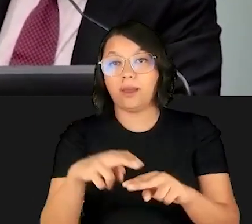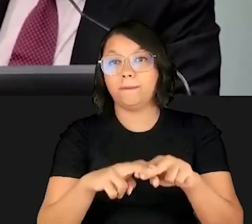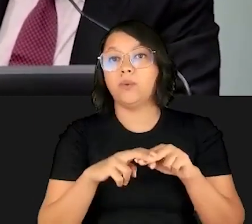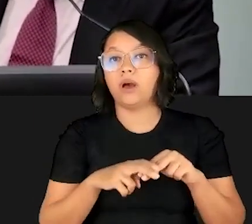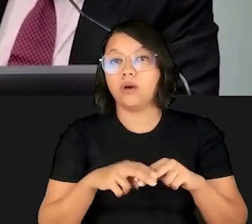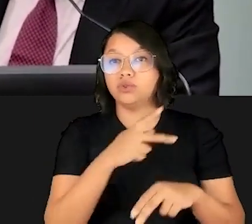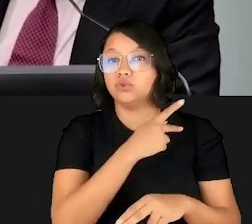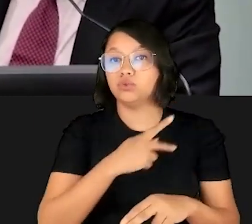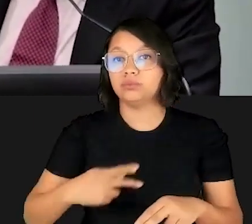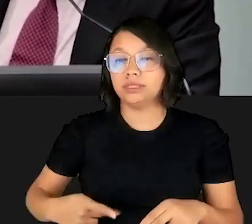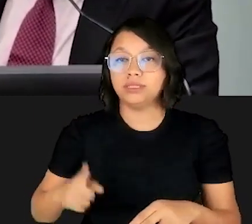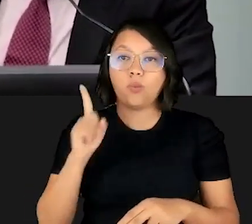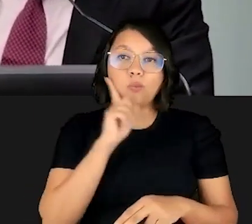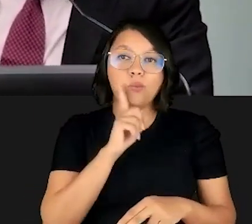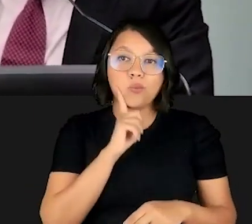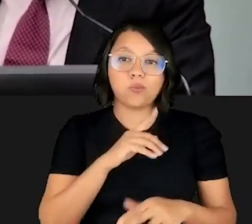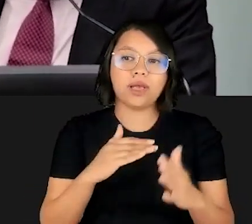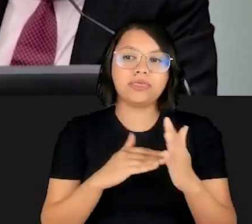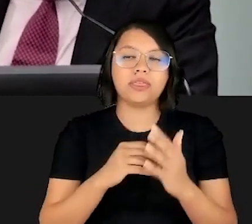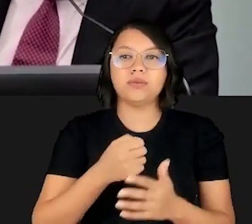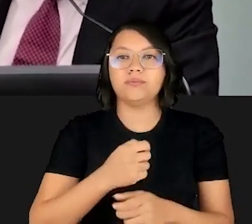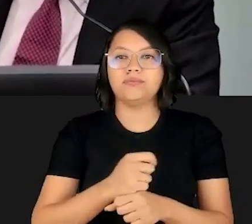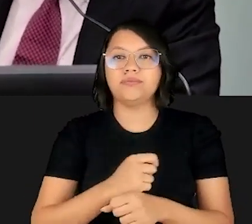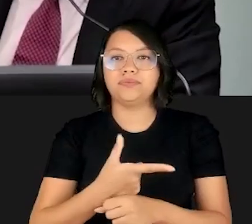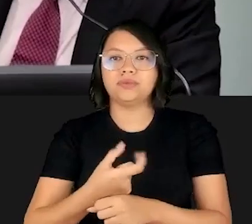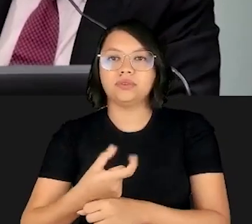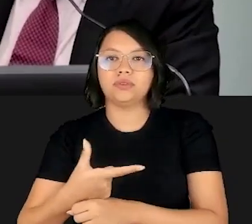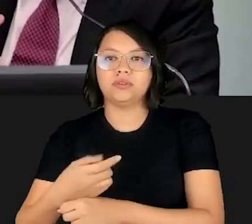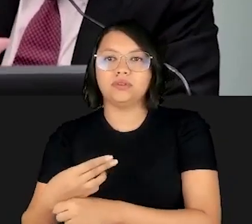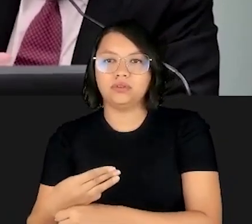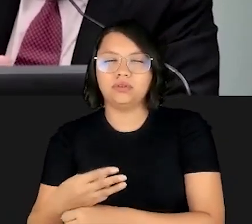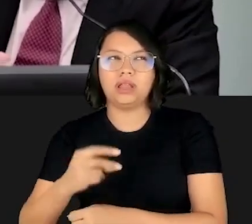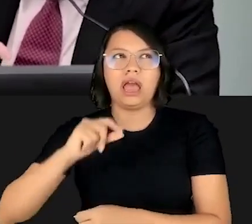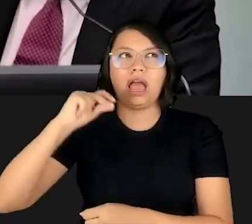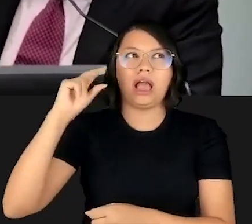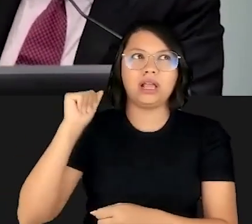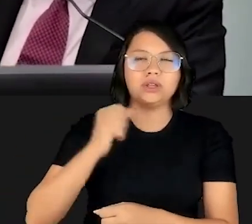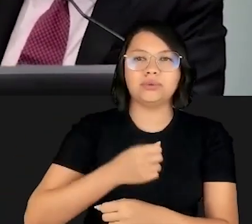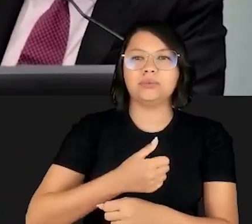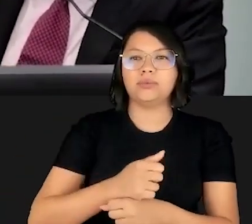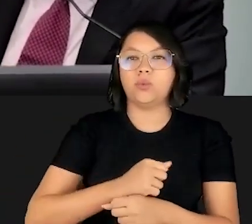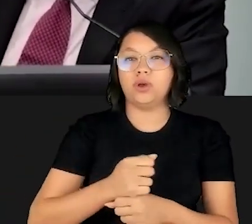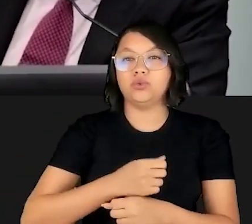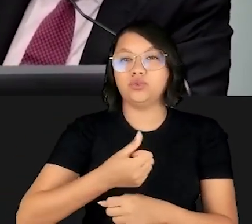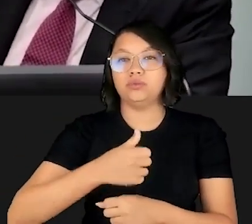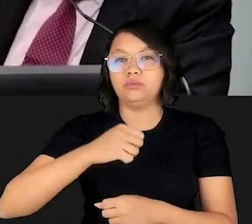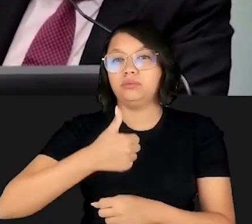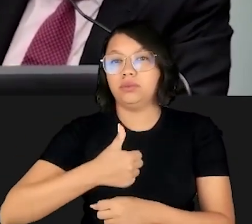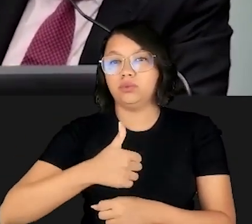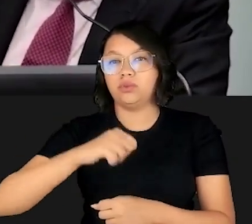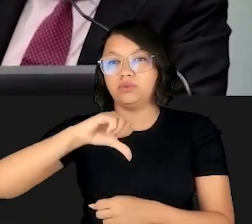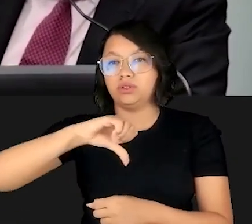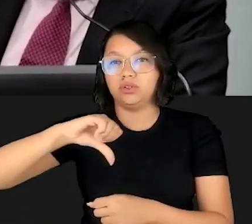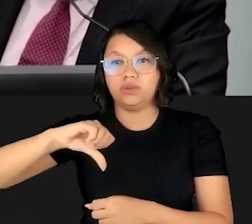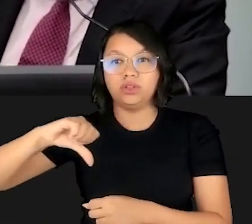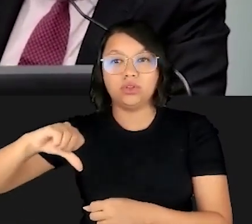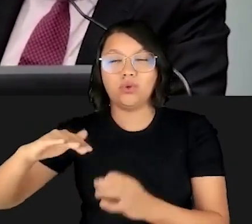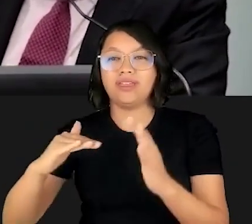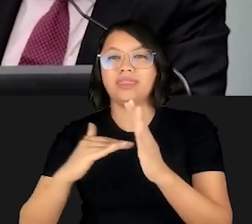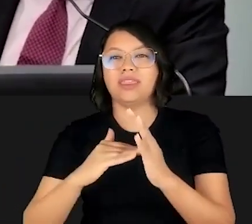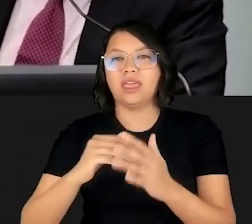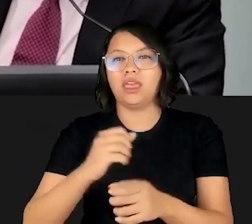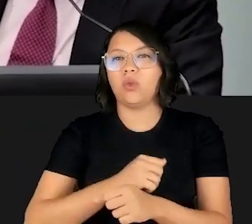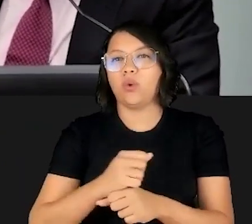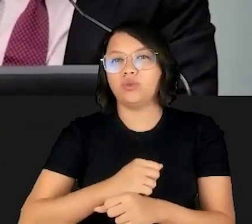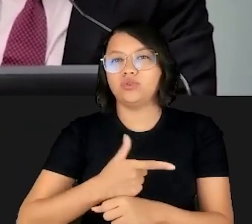Até este ano, até 2023, de 1999, pouquinho antes do surgimento dessas terapias, até